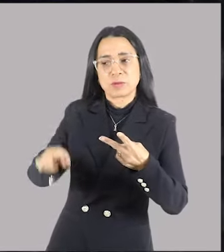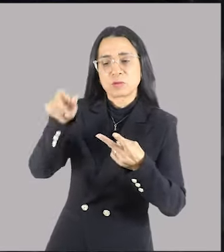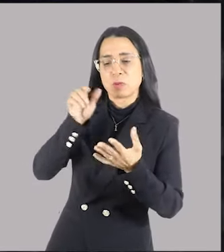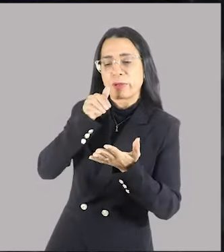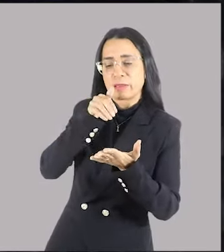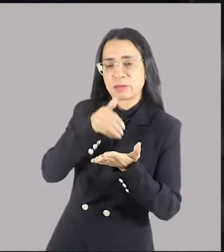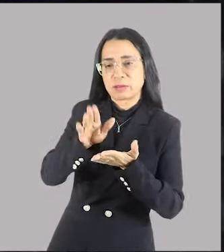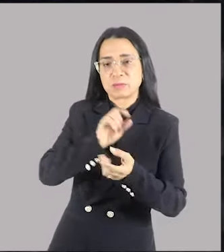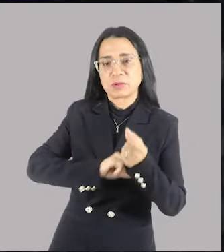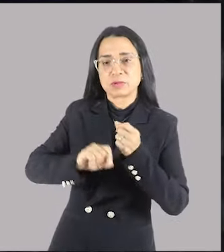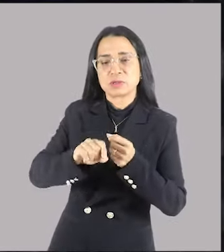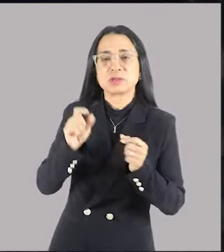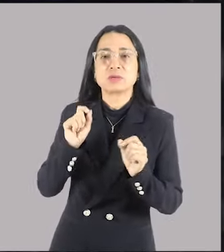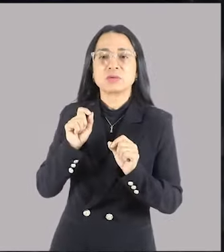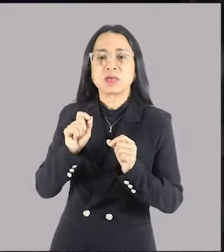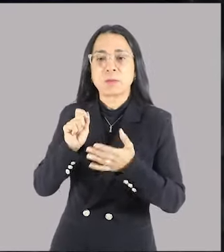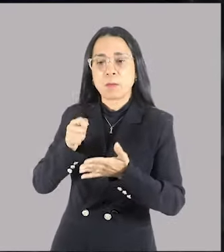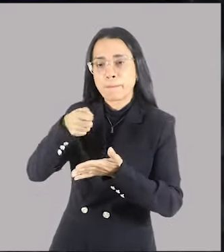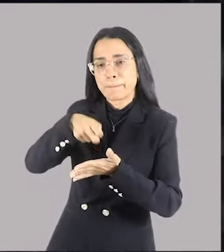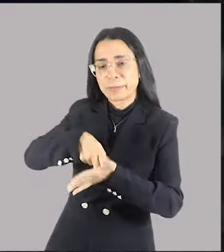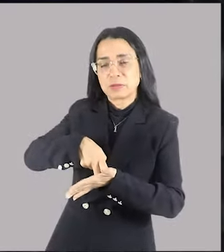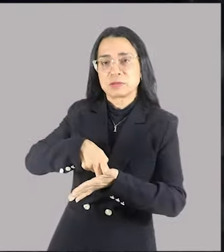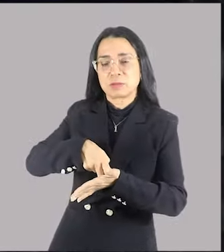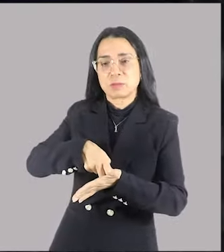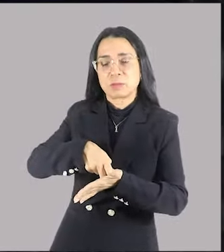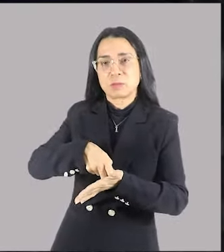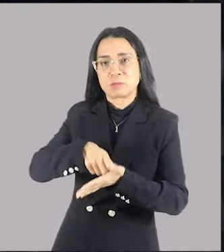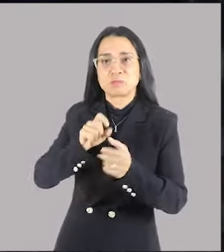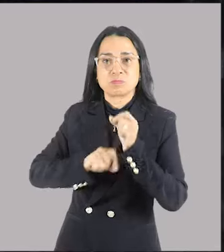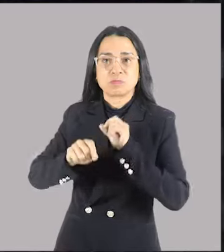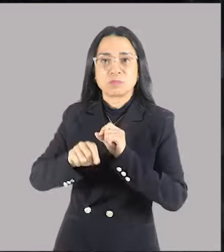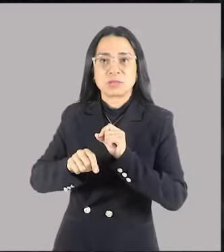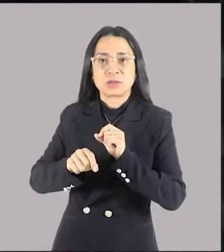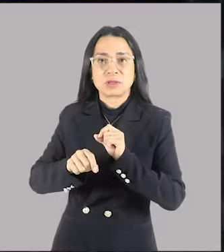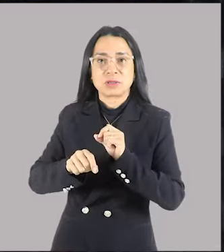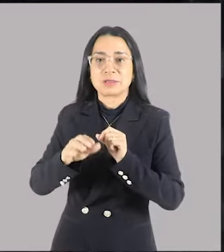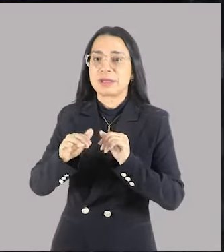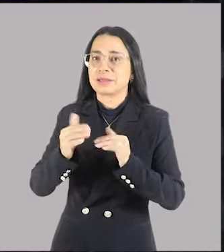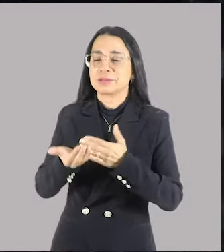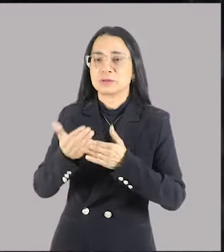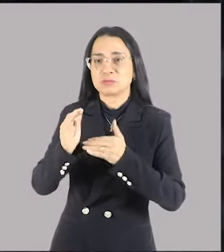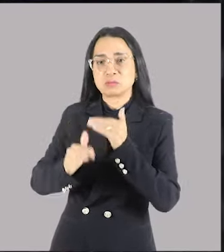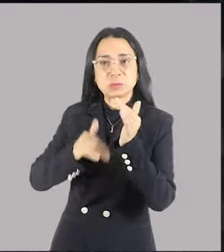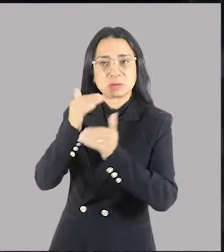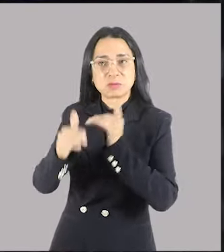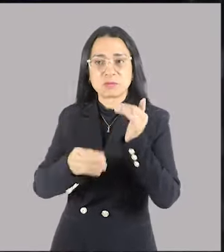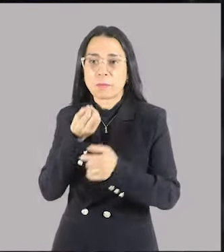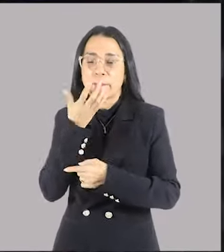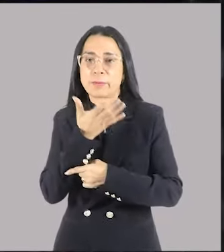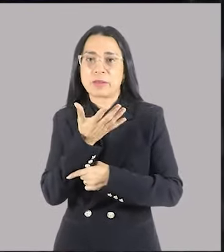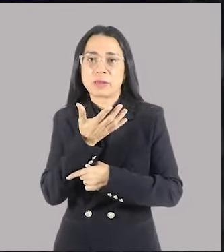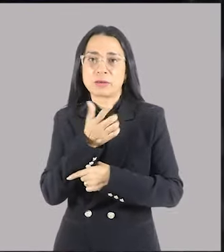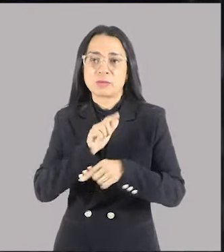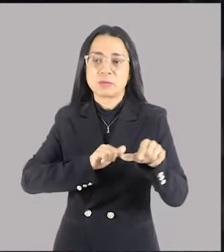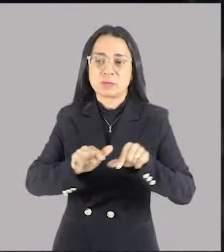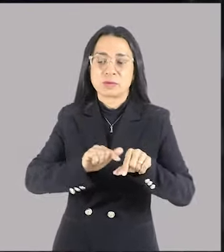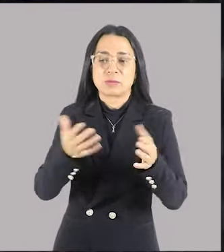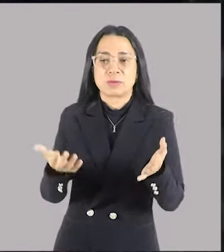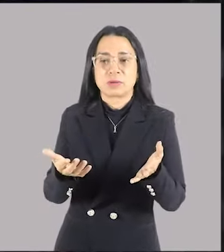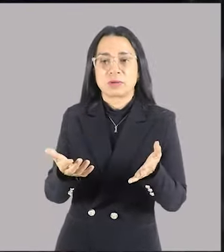punitivo da administração pública por um tem o deficitário ali do seu agente público portanto a demissão tem um caráter